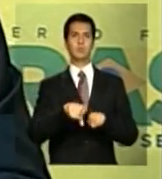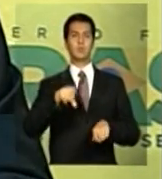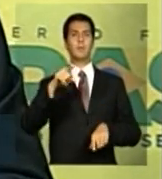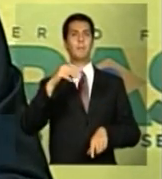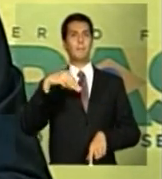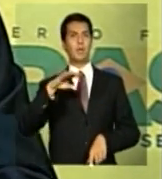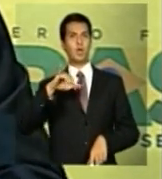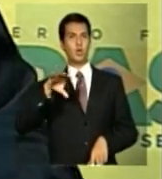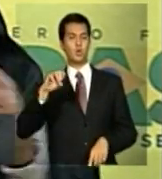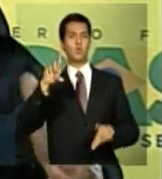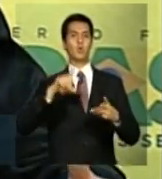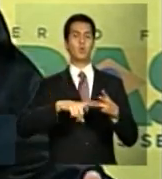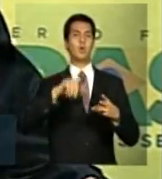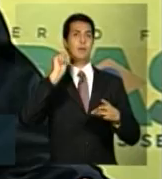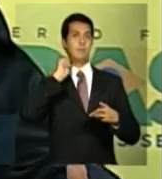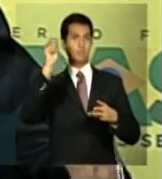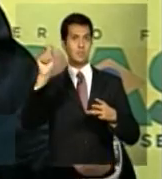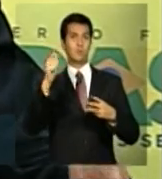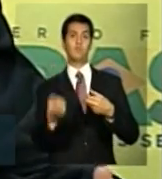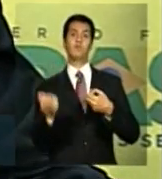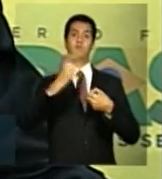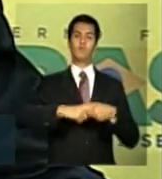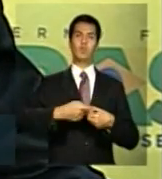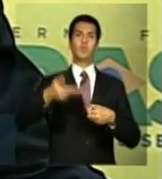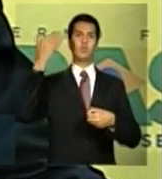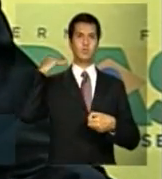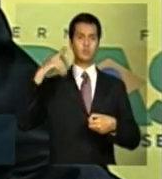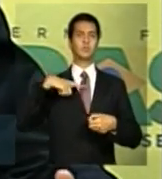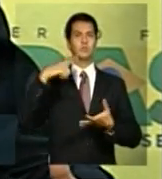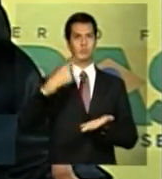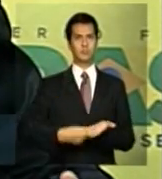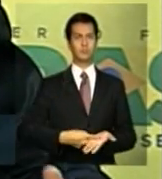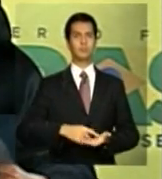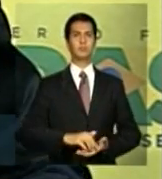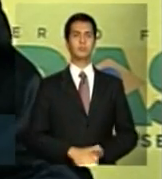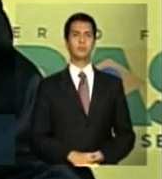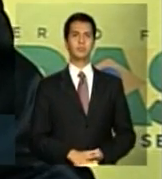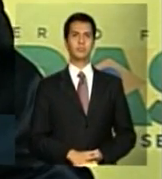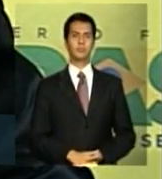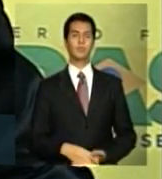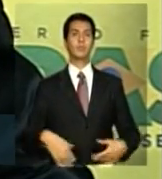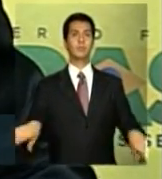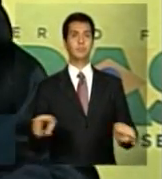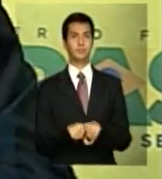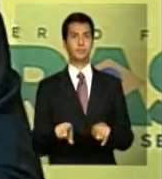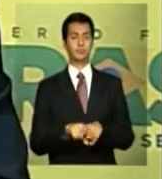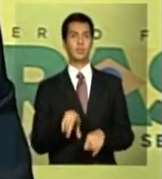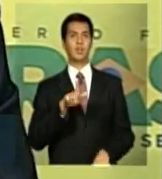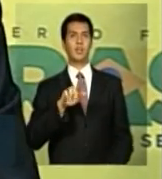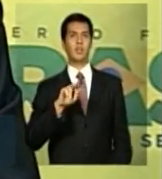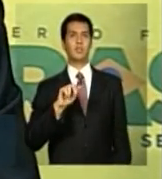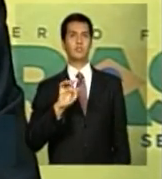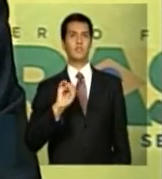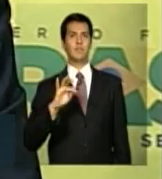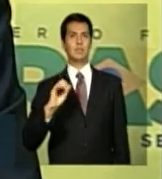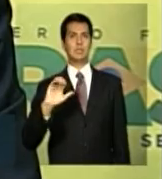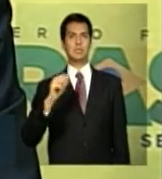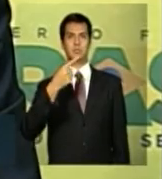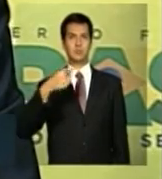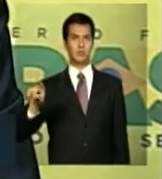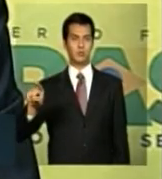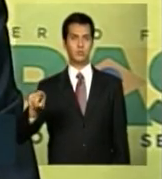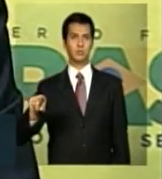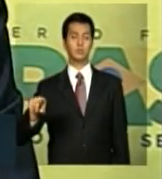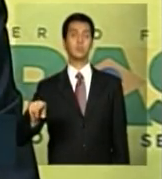no salário de junho, mas é retroativo, está assegurado o que foi acordado, a incorporação de todas as gratificações. Existem,